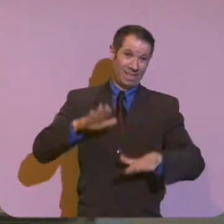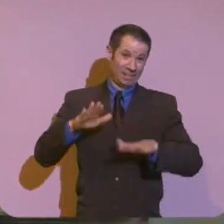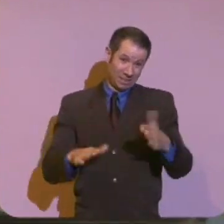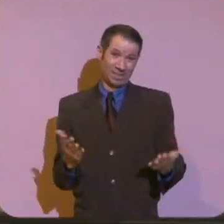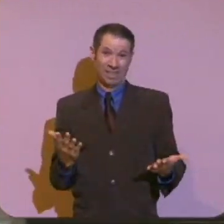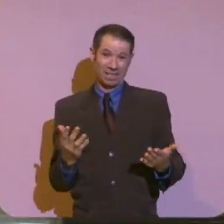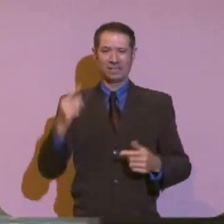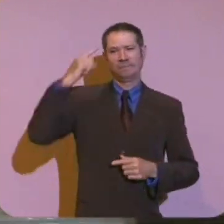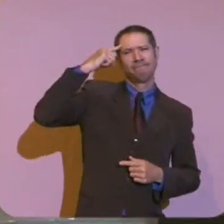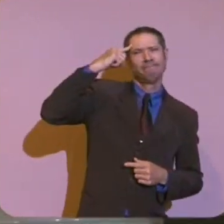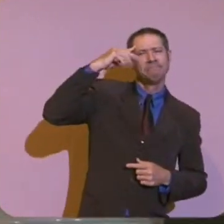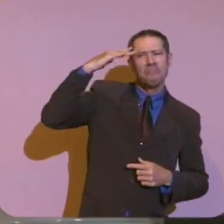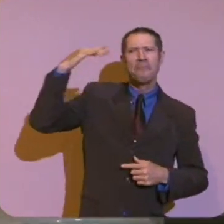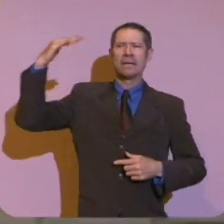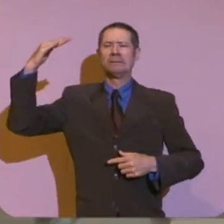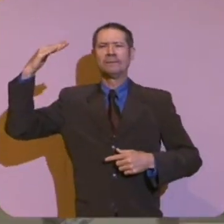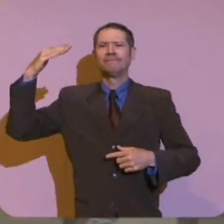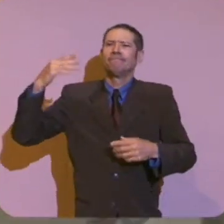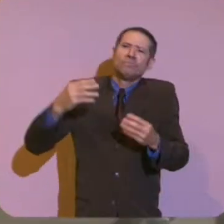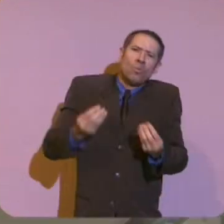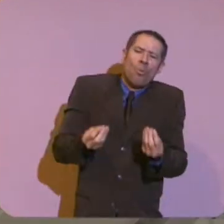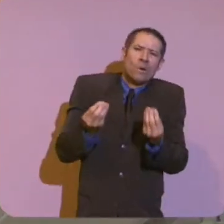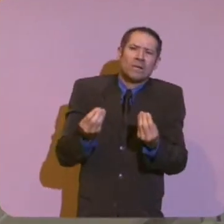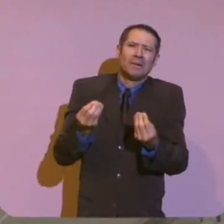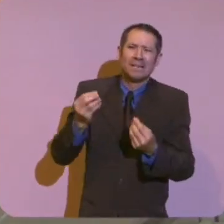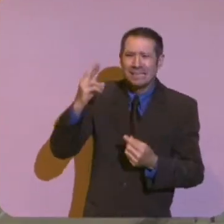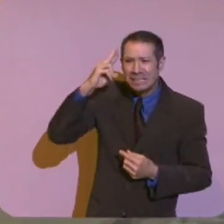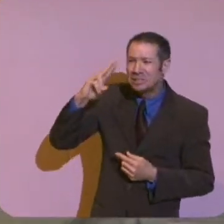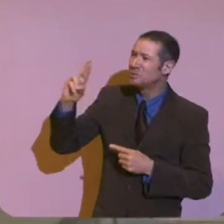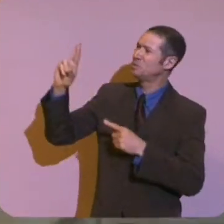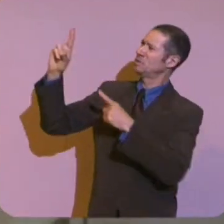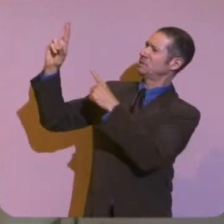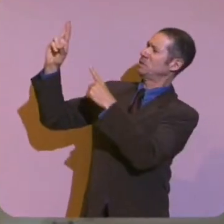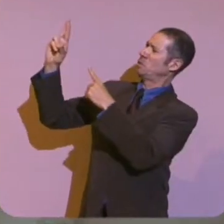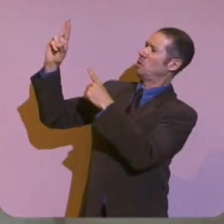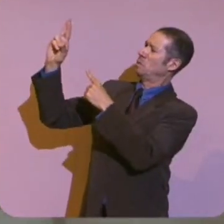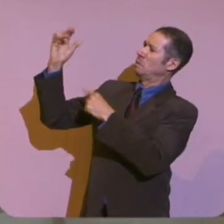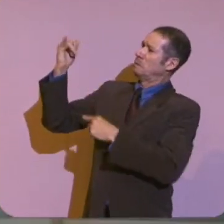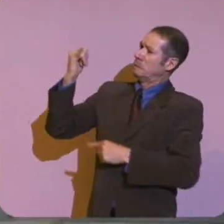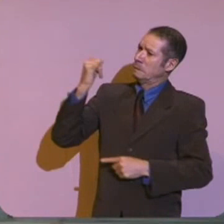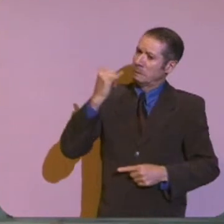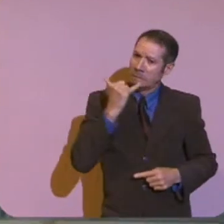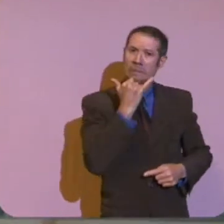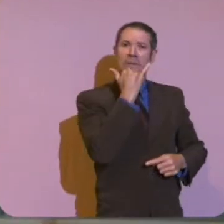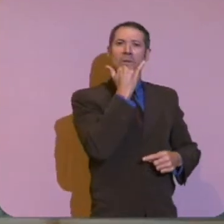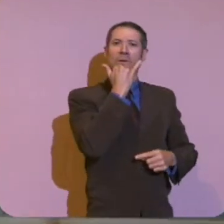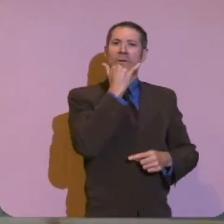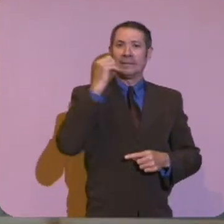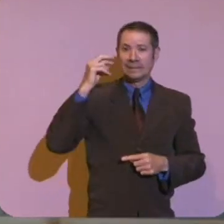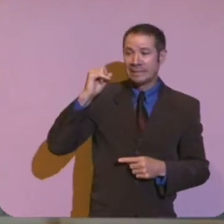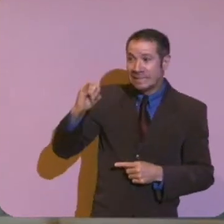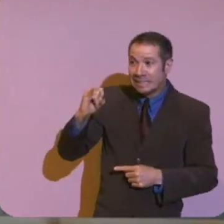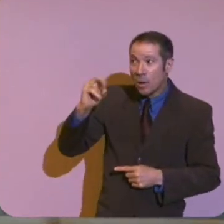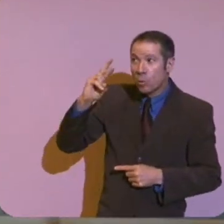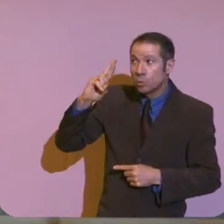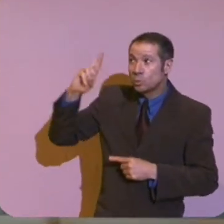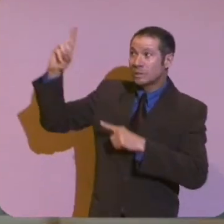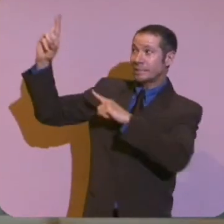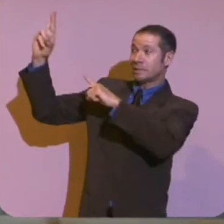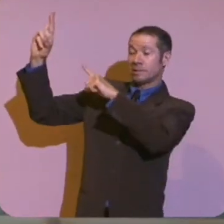gente fica imaginando assim: poxa vida, mas se o Senhor me perdoar, e se o Senhor